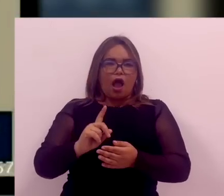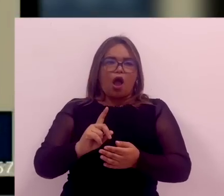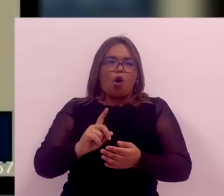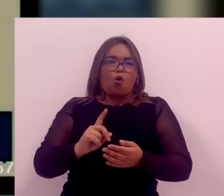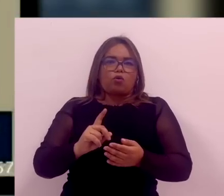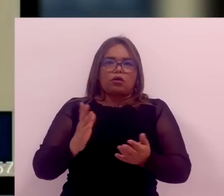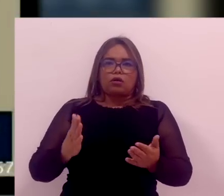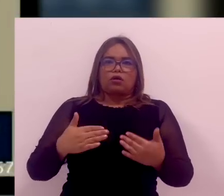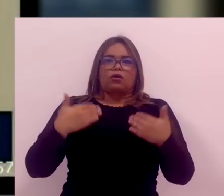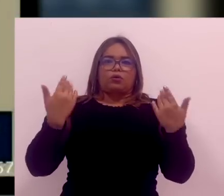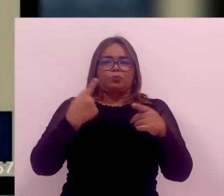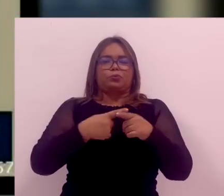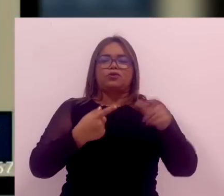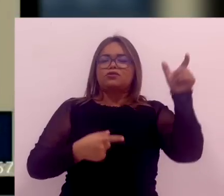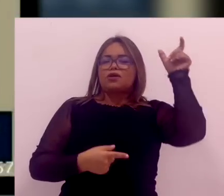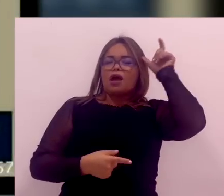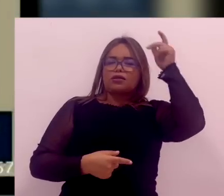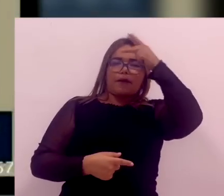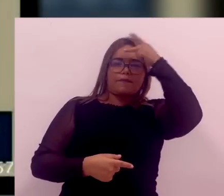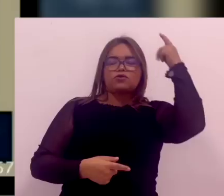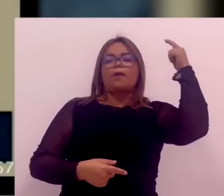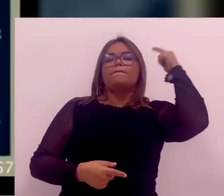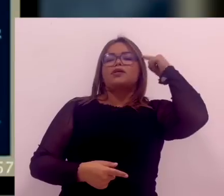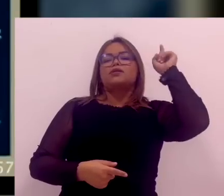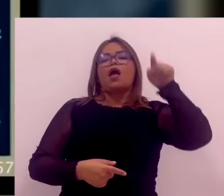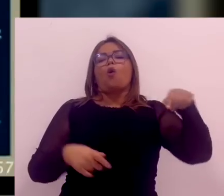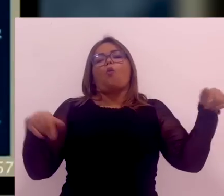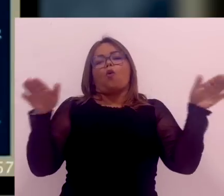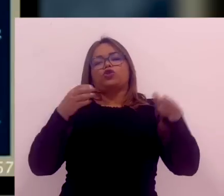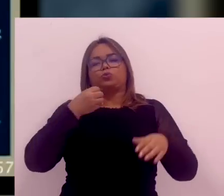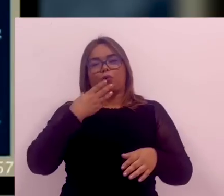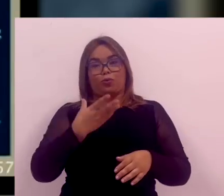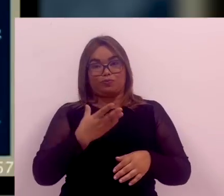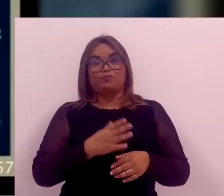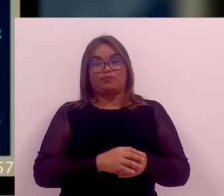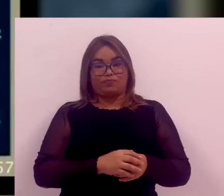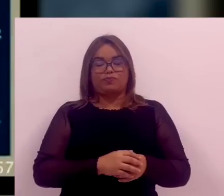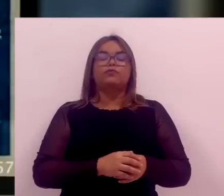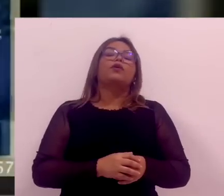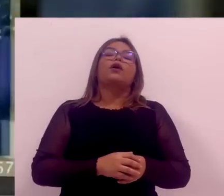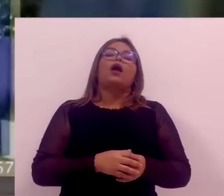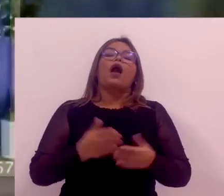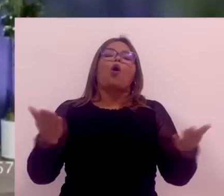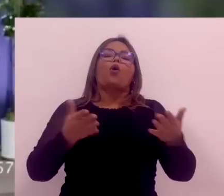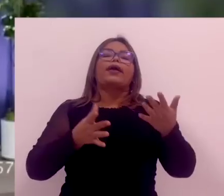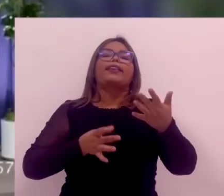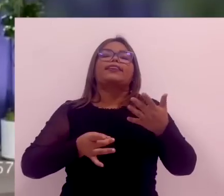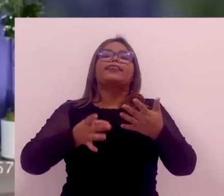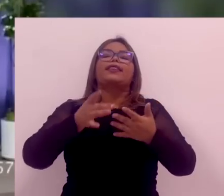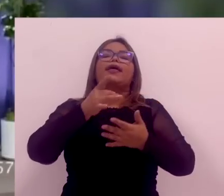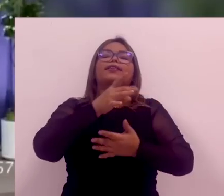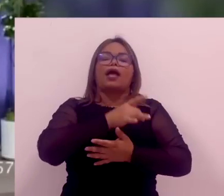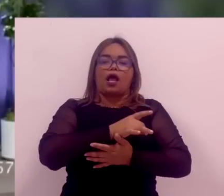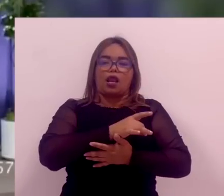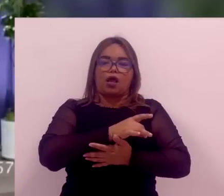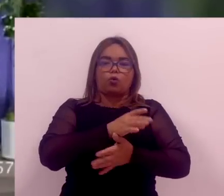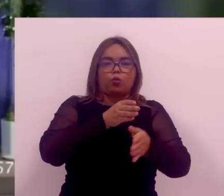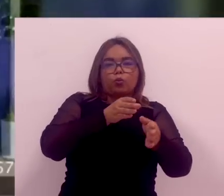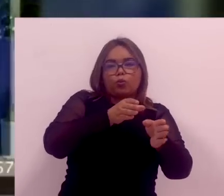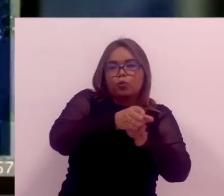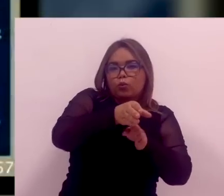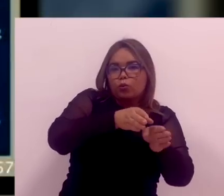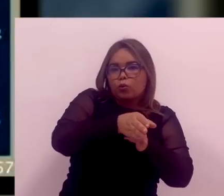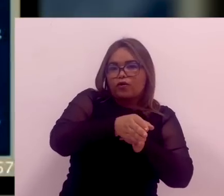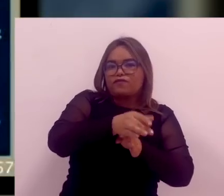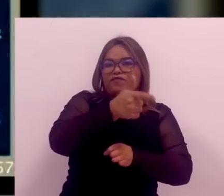vi isso num filme. A Bíblia diz, e não se maravilhem, pois Satanás mesmo será transformado num anjo de luz, em 2 Coríntios. Agora